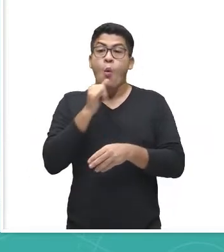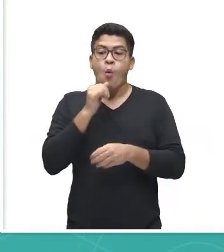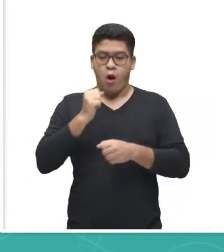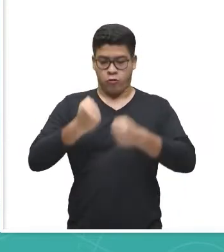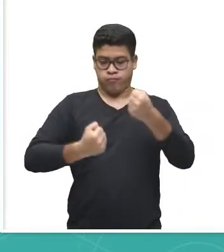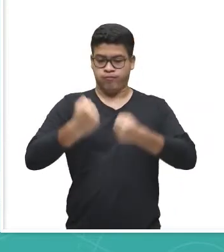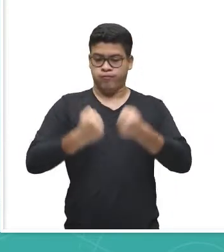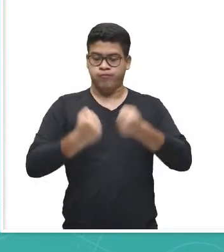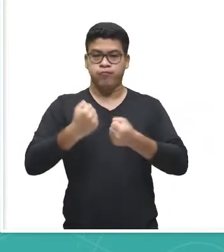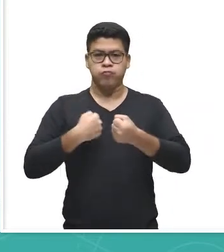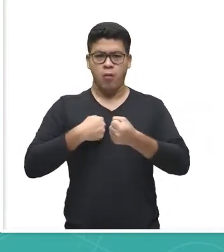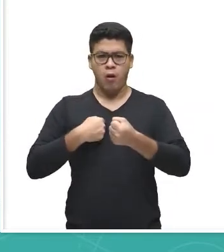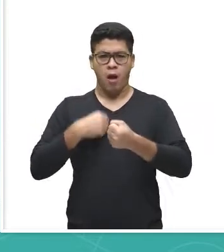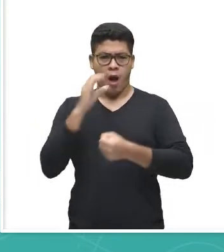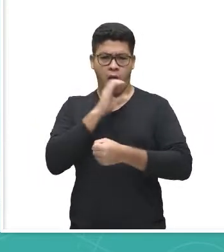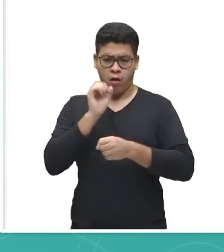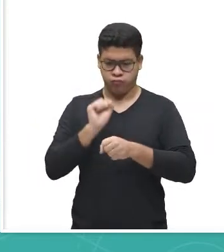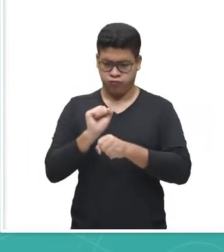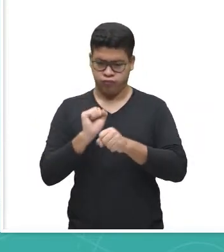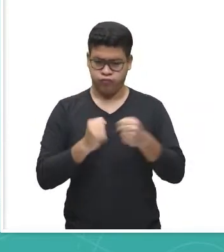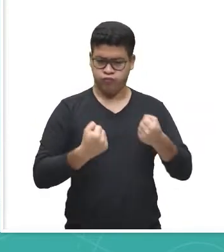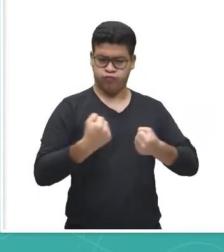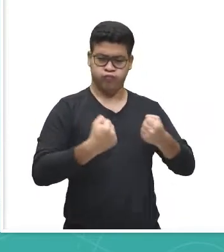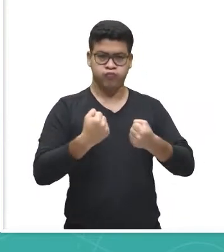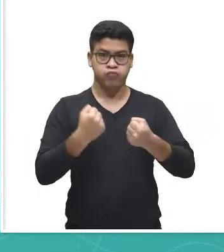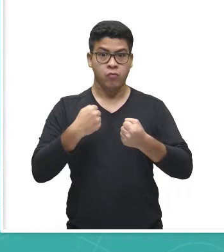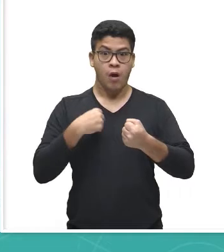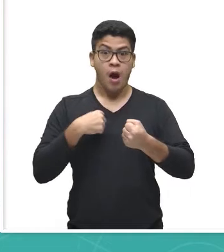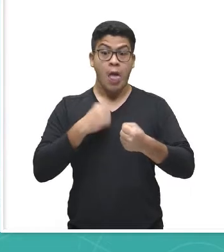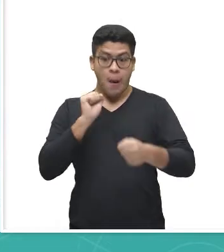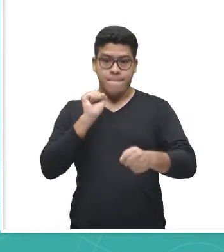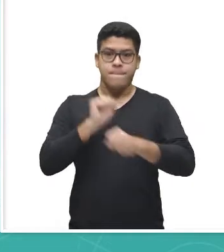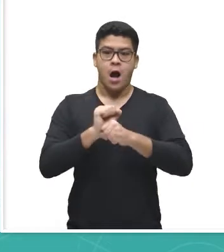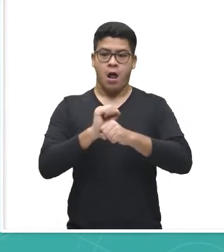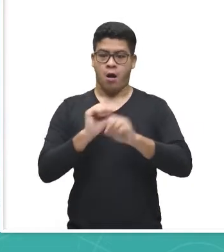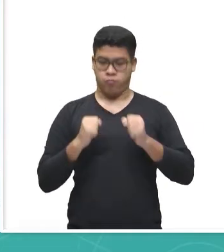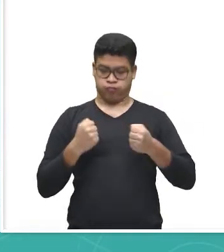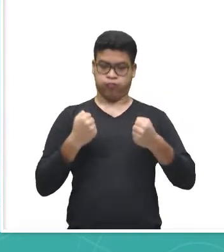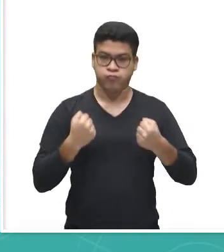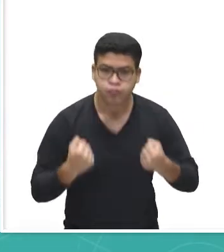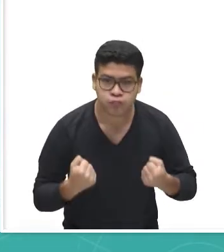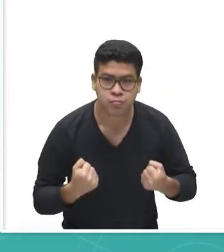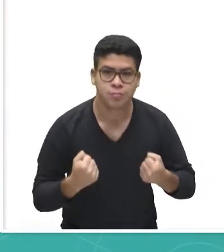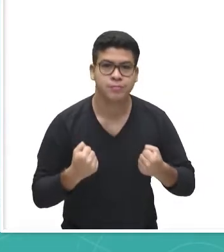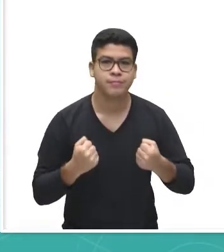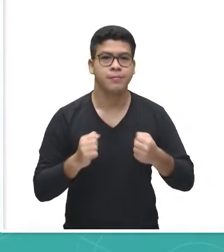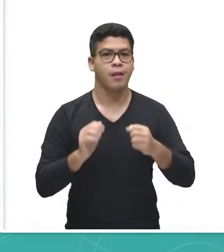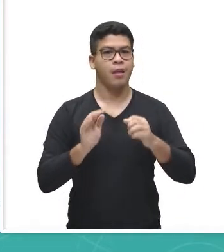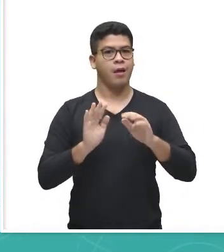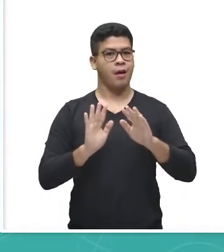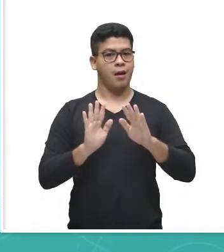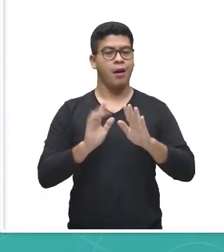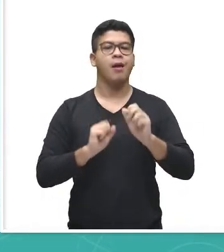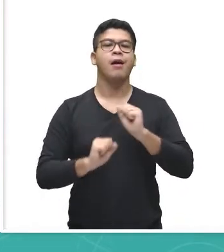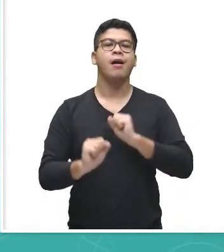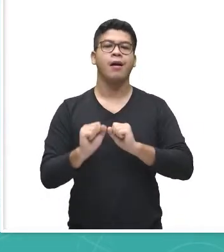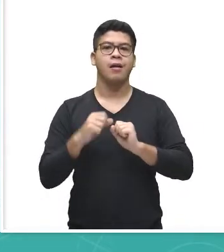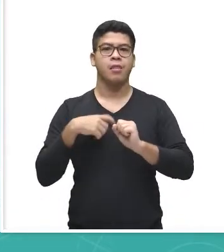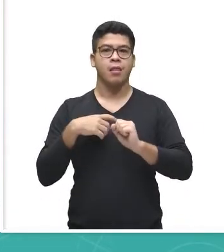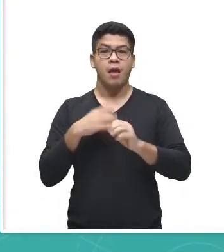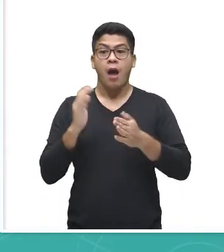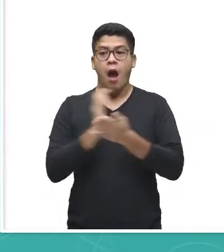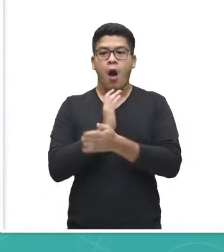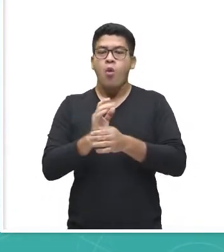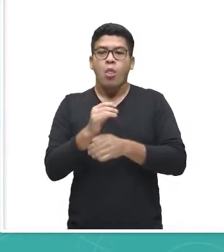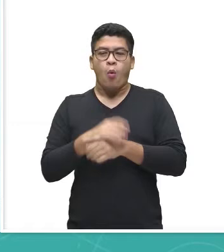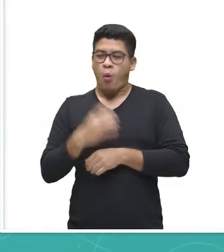também, né? A gente pode também trazer esse exemplo no caso de um carro que vem ali em alta velocidade. Se você, de repente, atravessa ali um cachorro